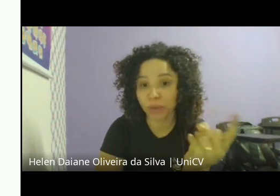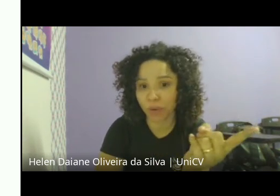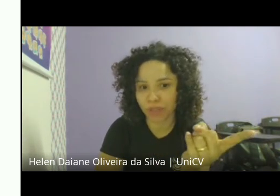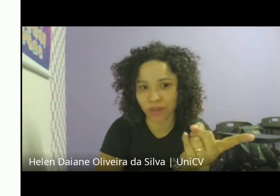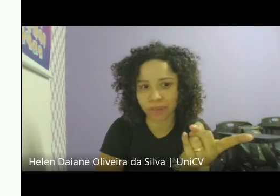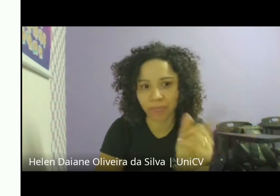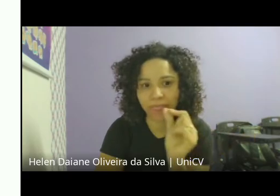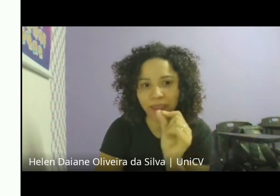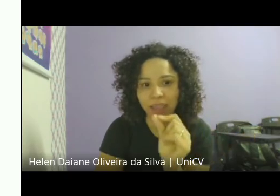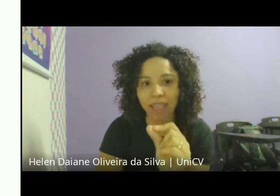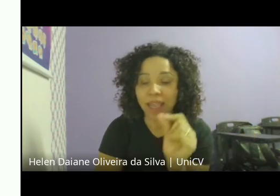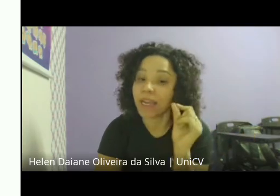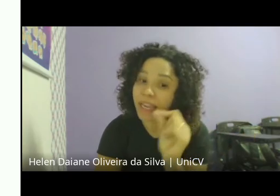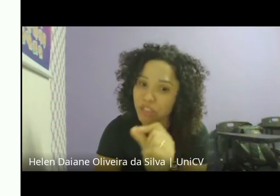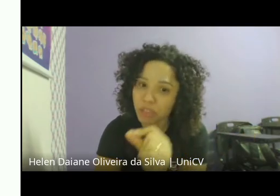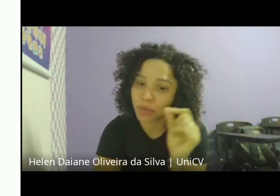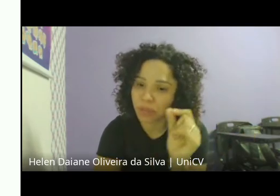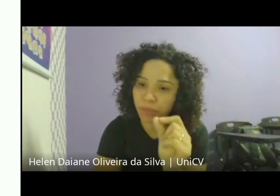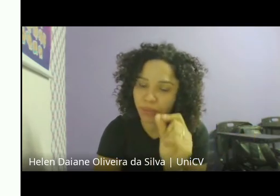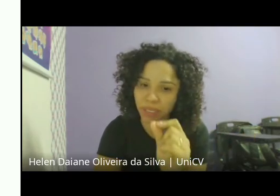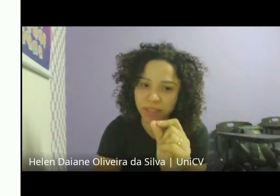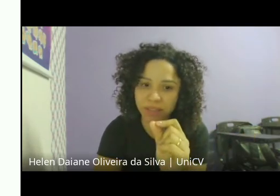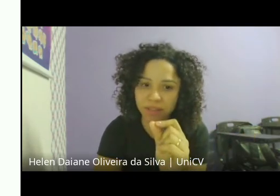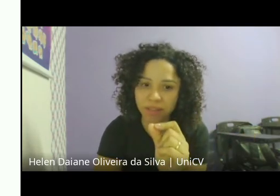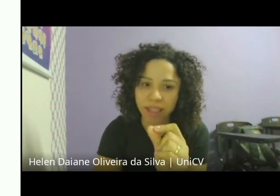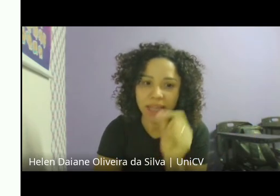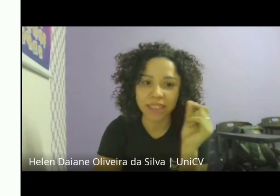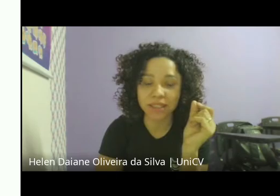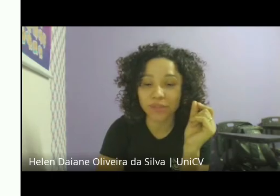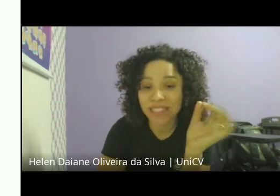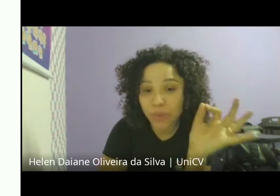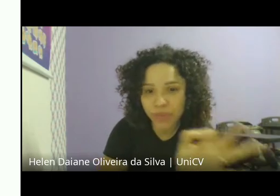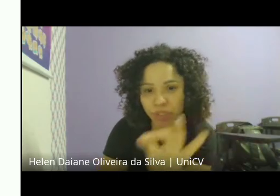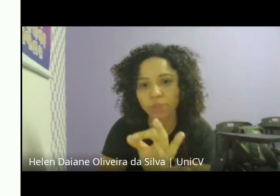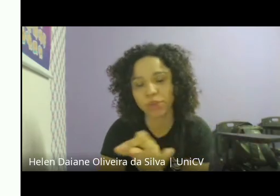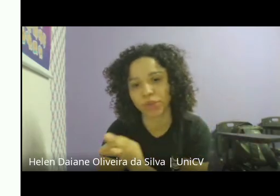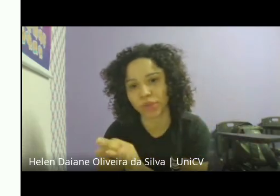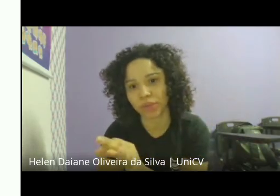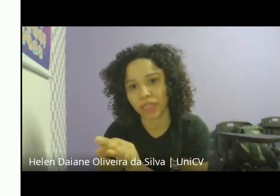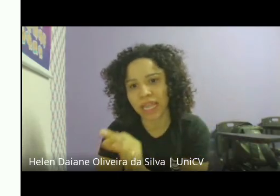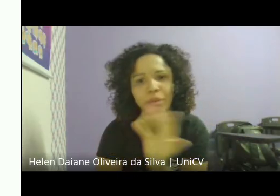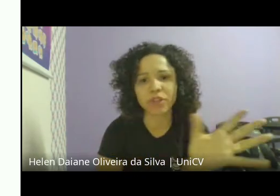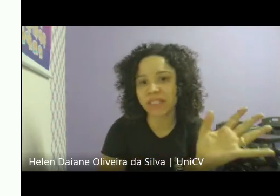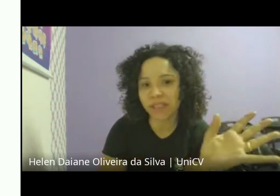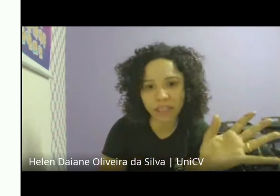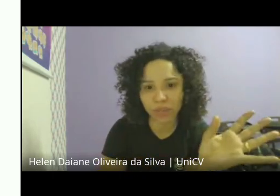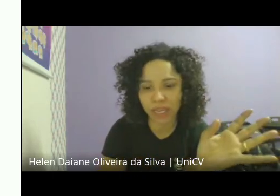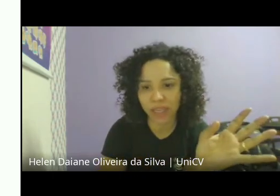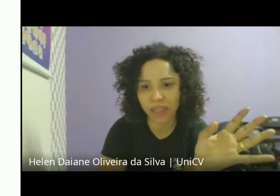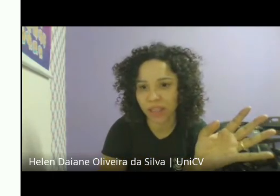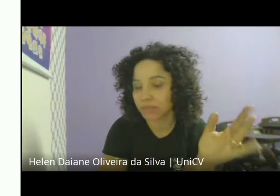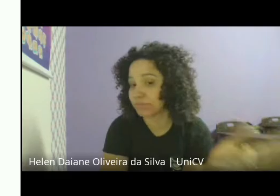Aí uma coisa, ó. Registros em português, às vezes não faz nenhum sentido pro surdo. Ah, professor, tá